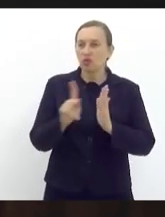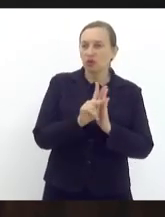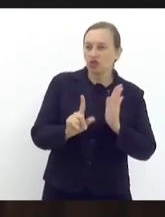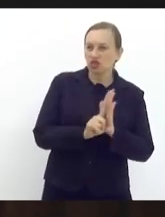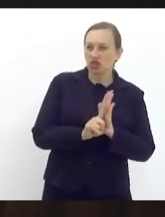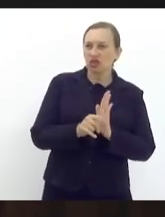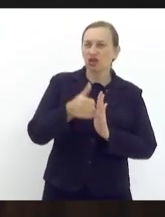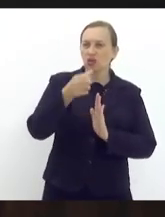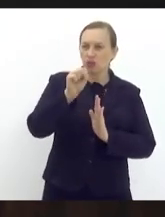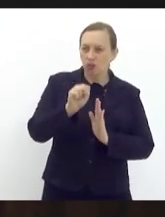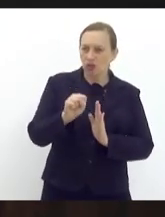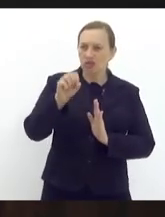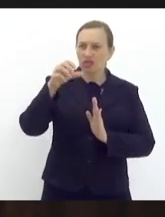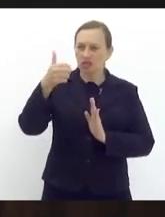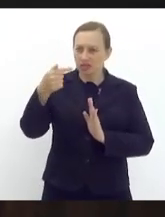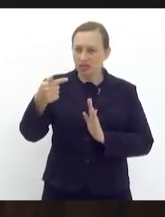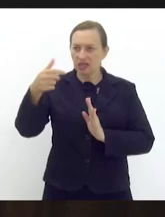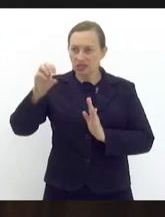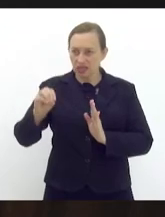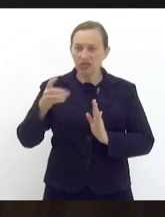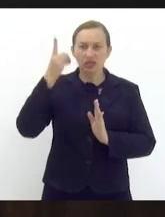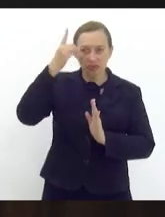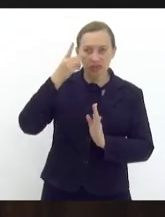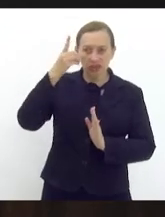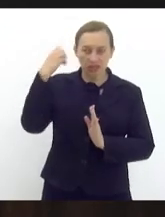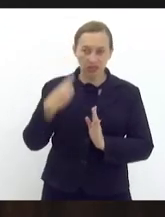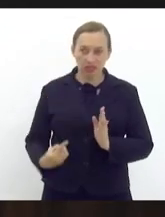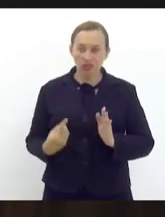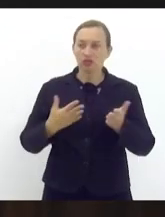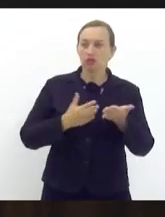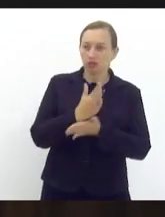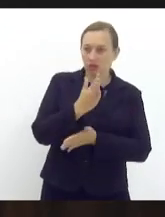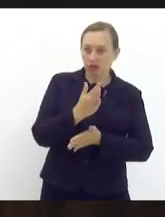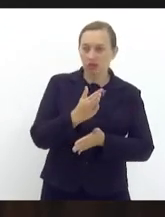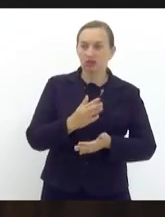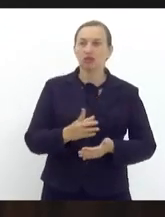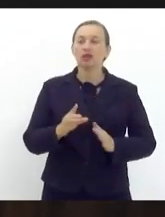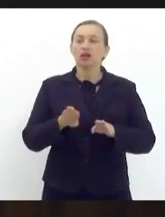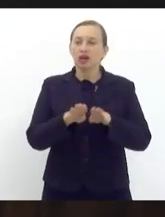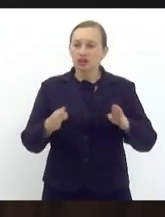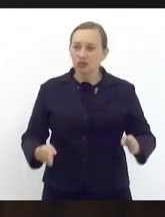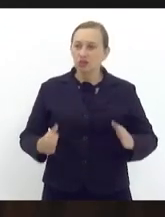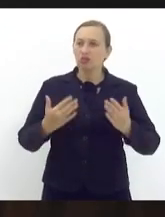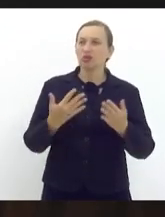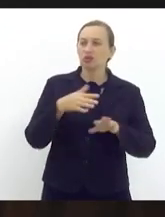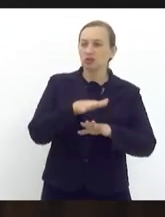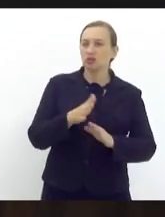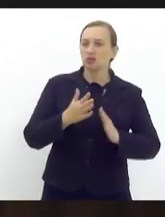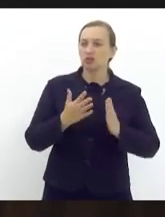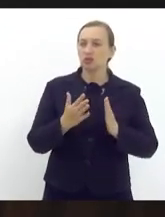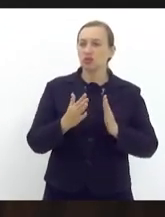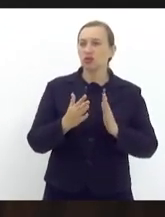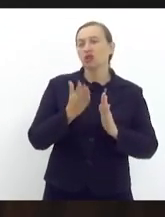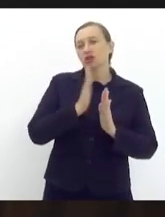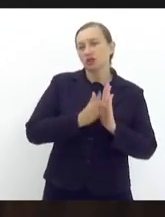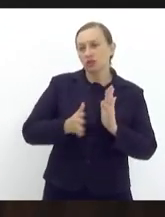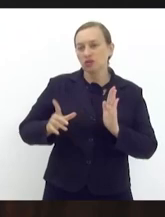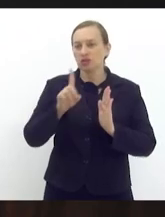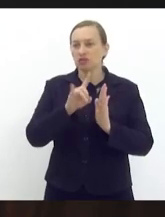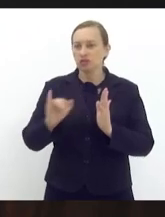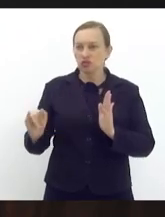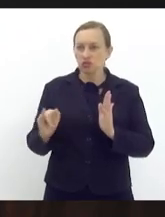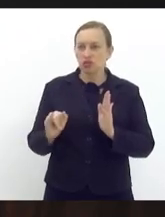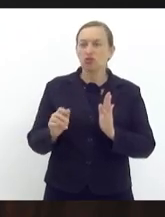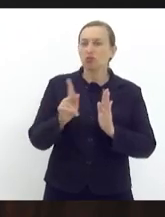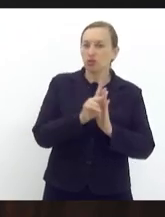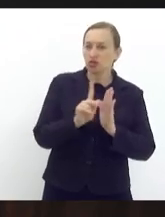projeto 870 de 23, da deputada Dani Balbi, senhores que aprovam, mas estão aprovados. Há sobre a mesa inclusão na ordem do dia